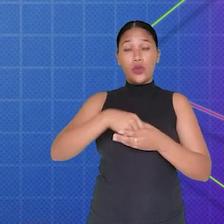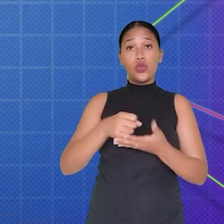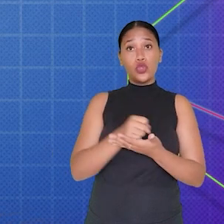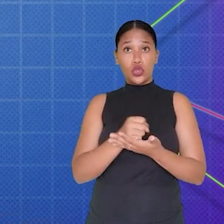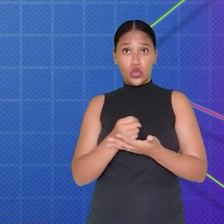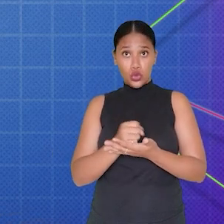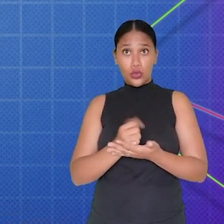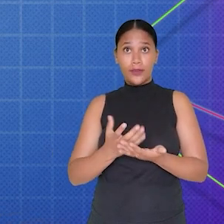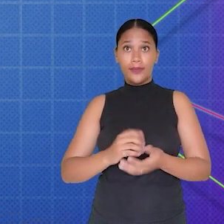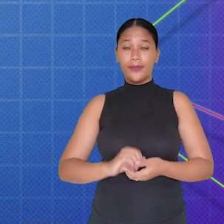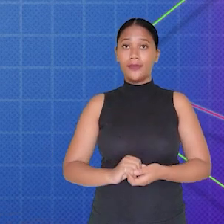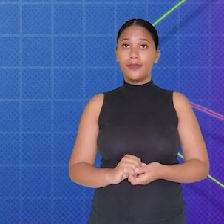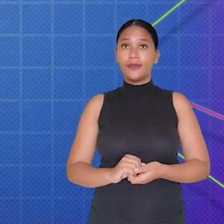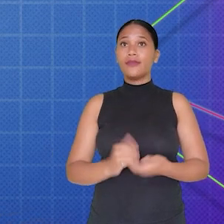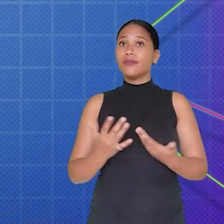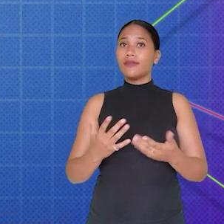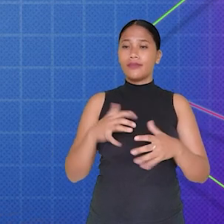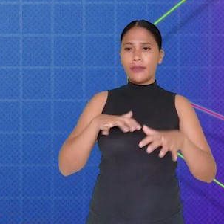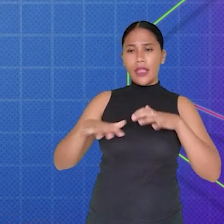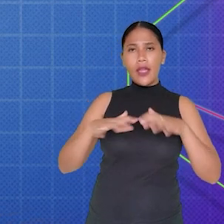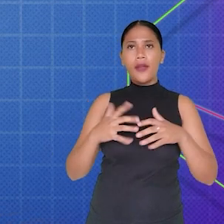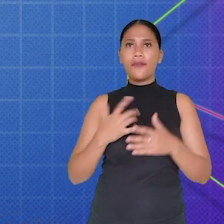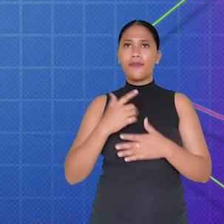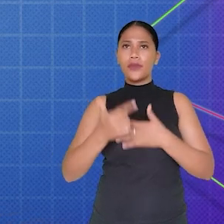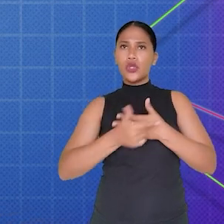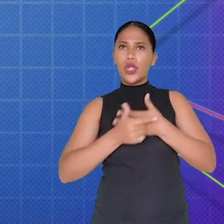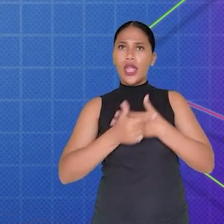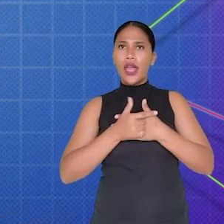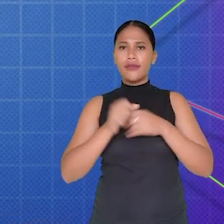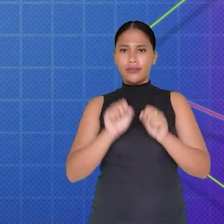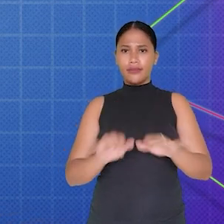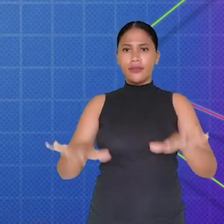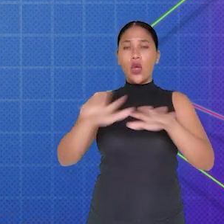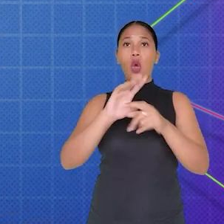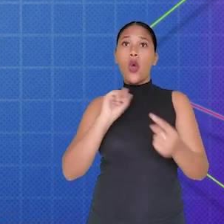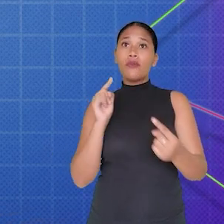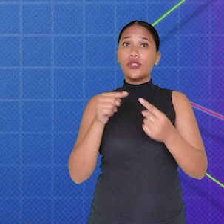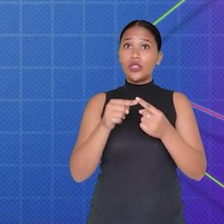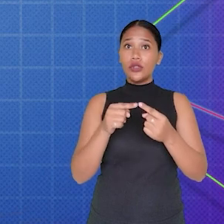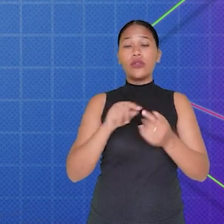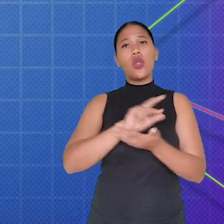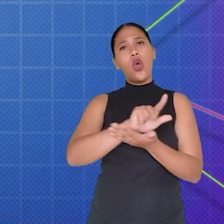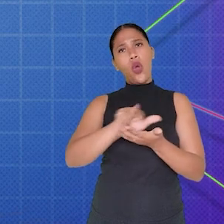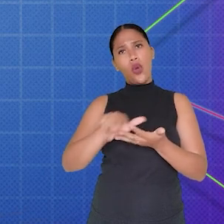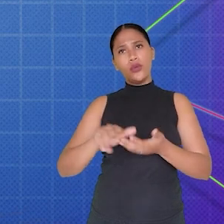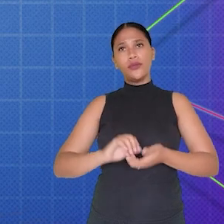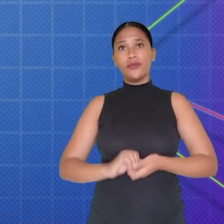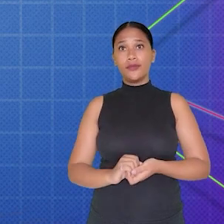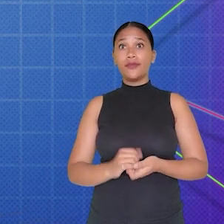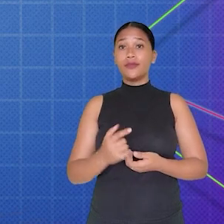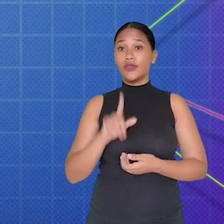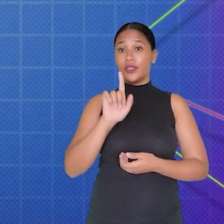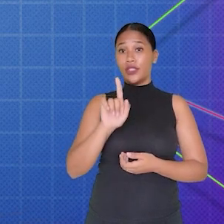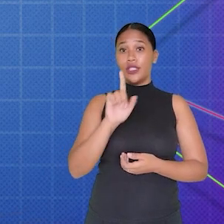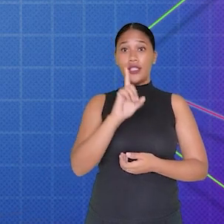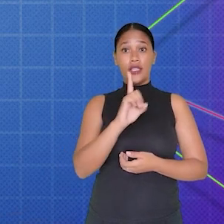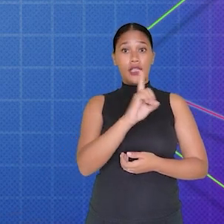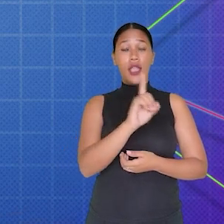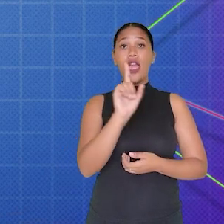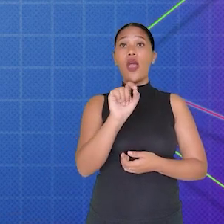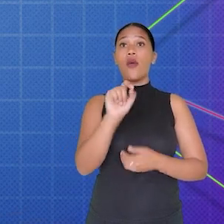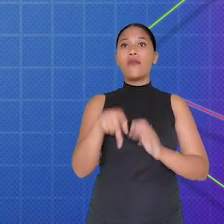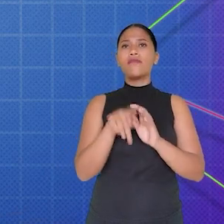as informações necessárias para a criação de um jogo, como mecânicas, personagens, cenários, objetivos, entre outros.